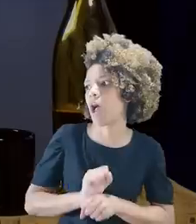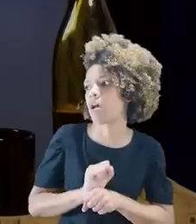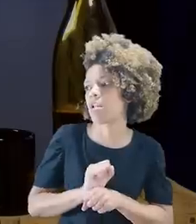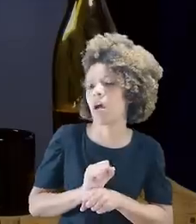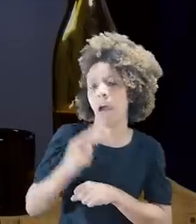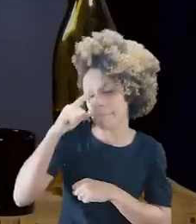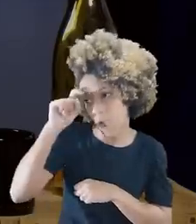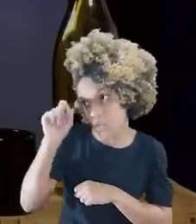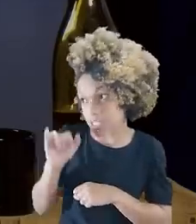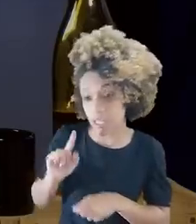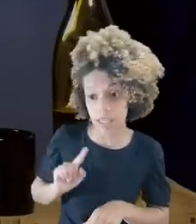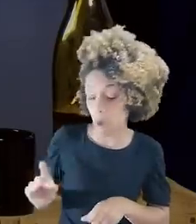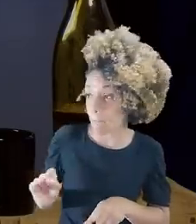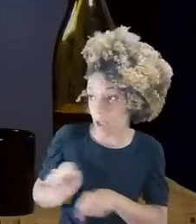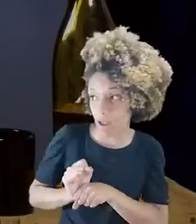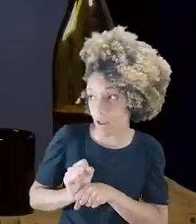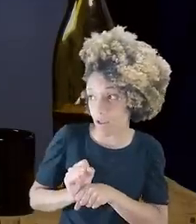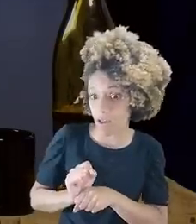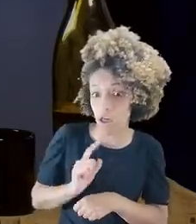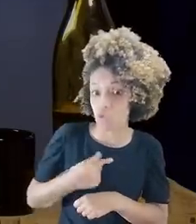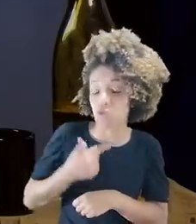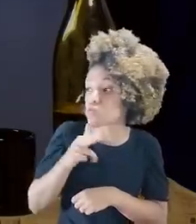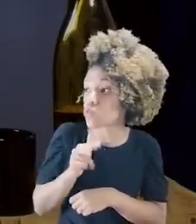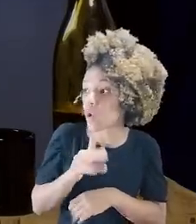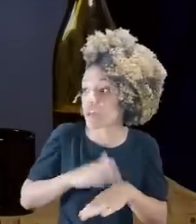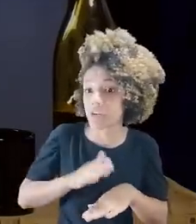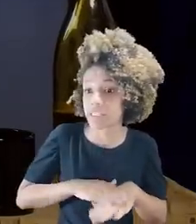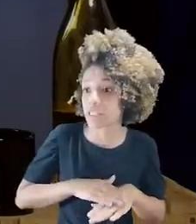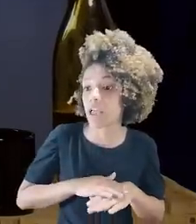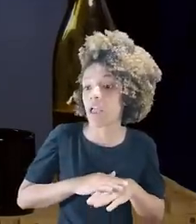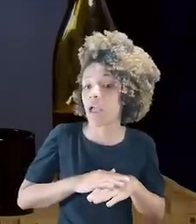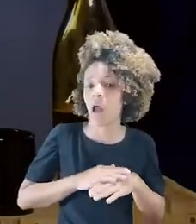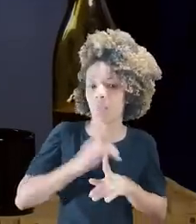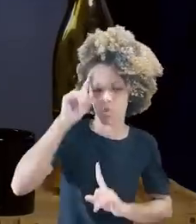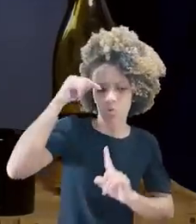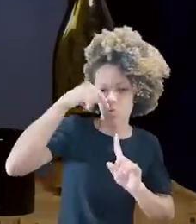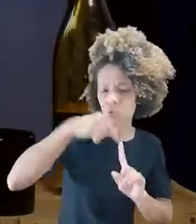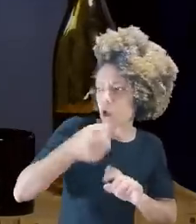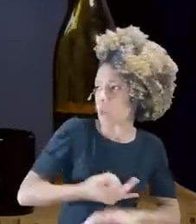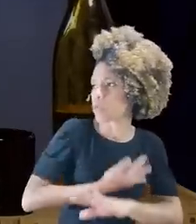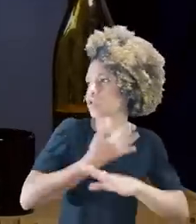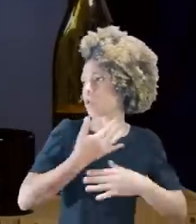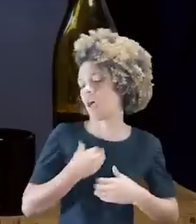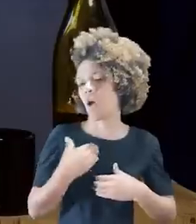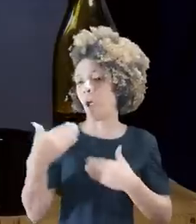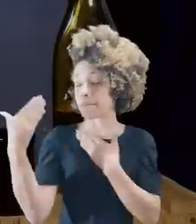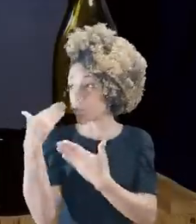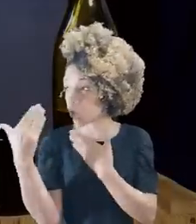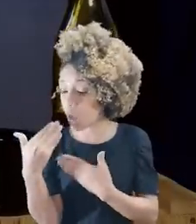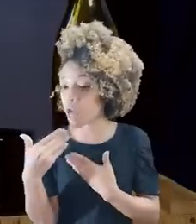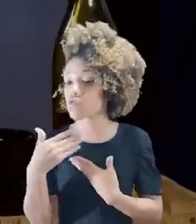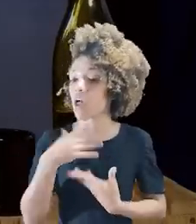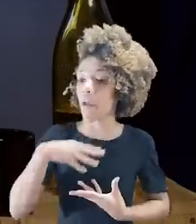fragilizada e pessoas assim que que tem fé e tem tudo mas daí aí que não adianta também a religião entendeu porque assim o que acontece a gente o